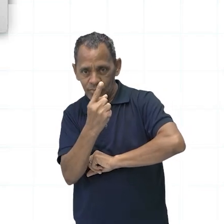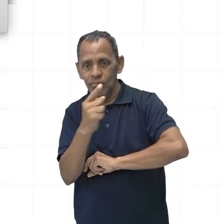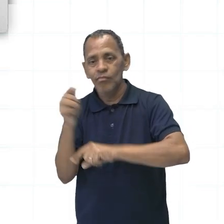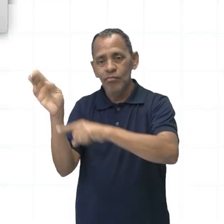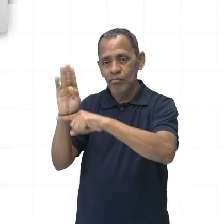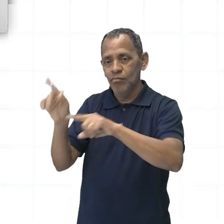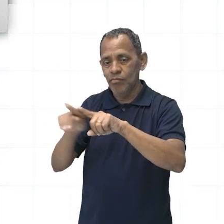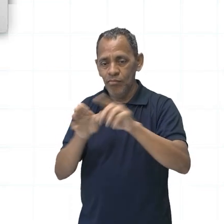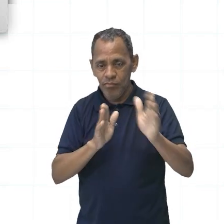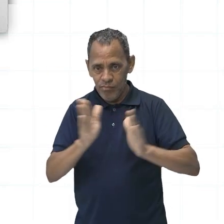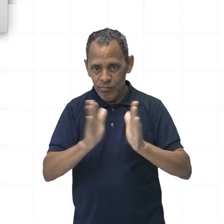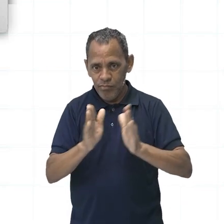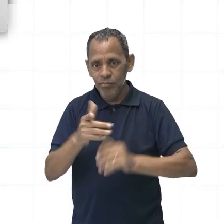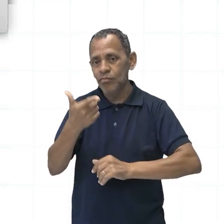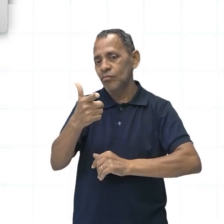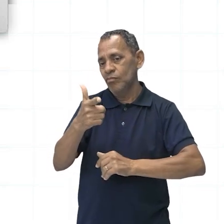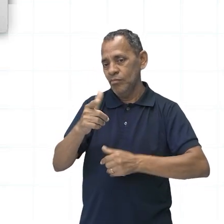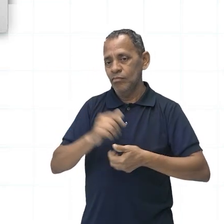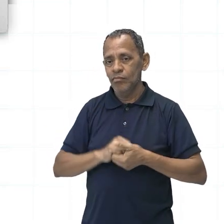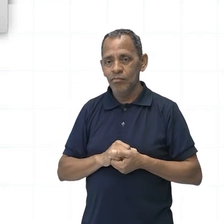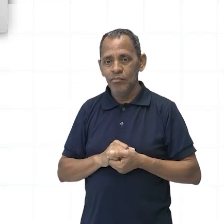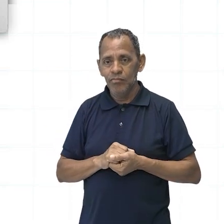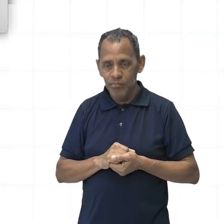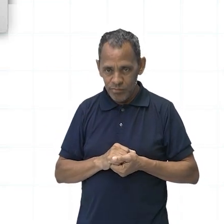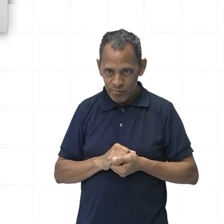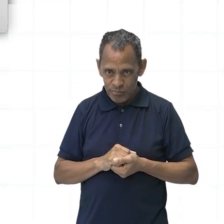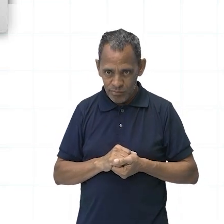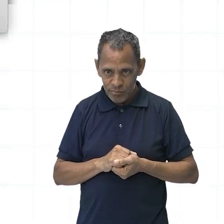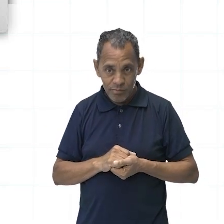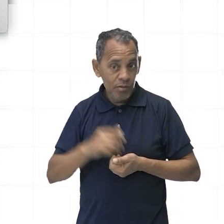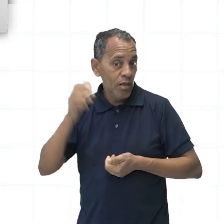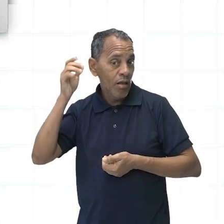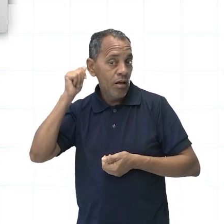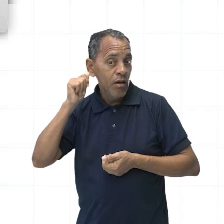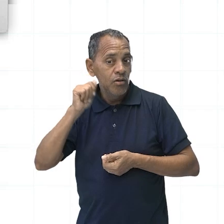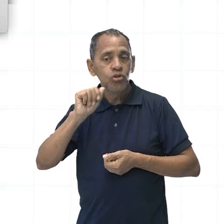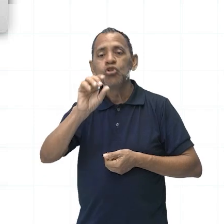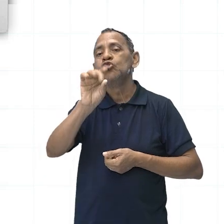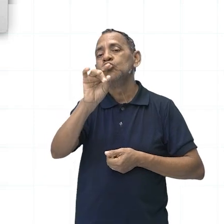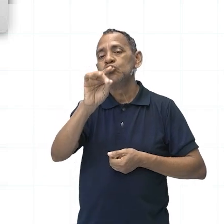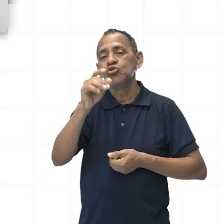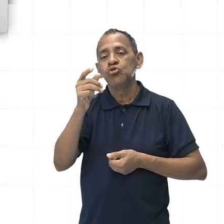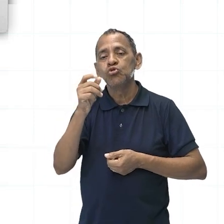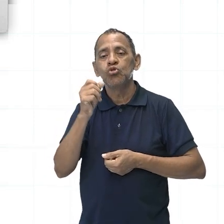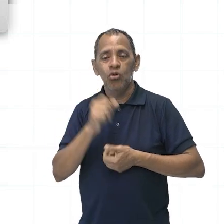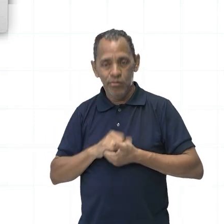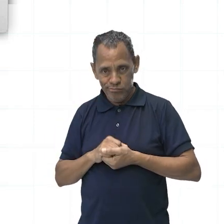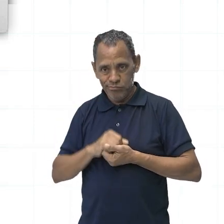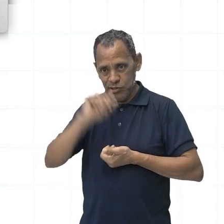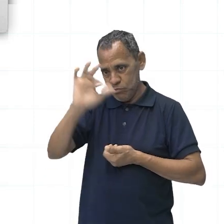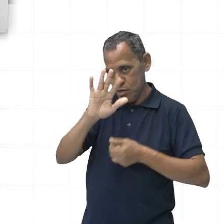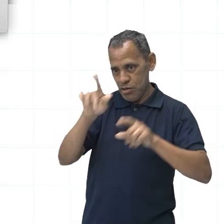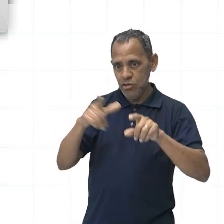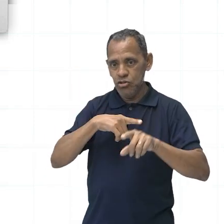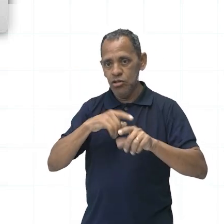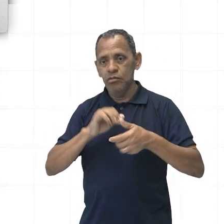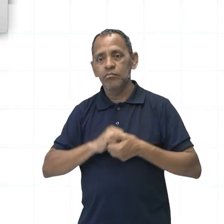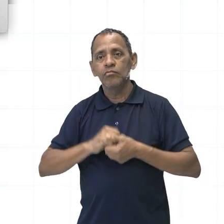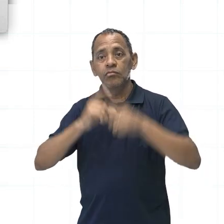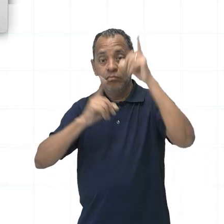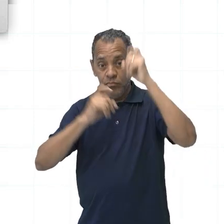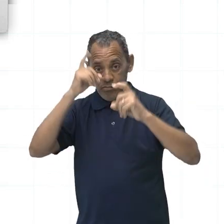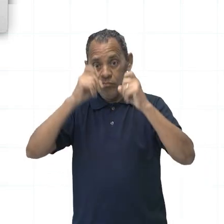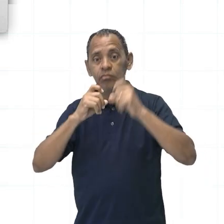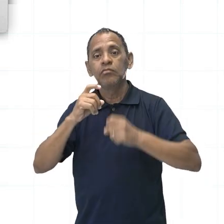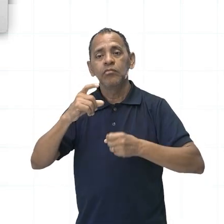nessa época não havia áudio na TV, havia apenas imagem. Então, através da mímica, ele fez